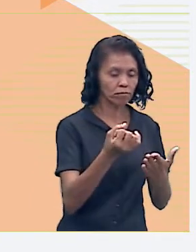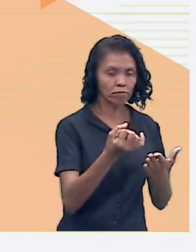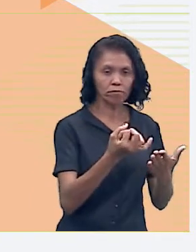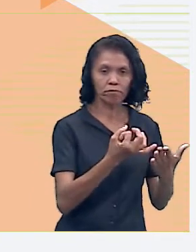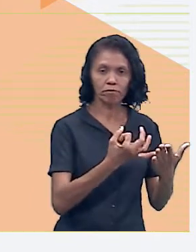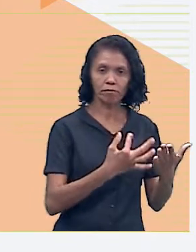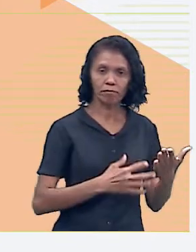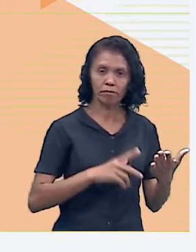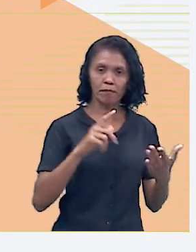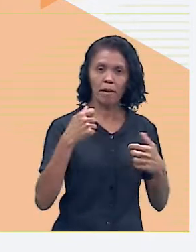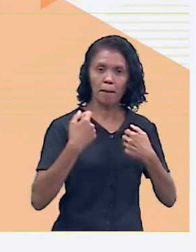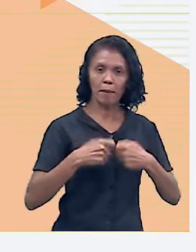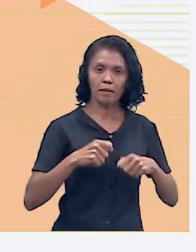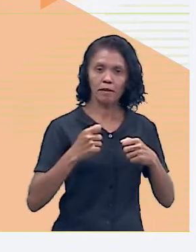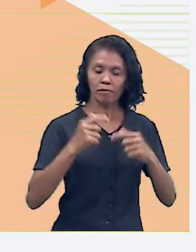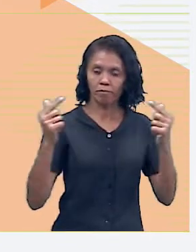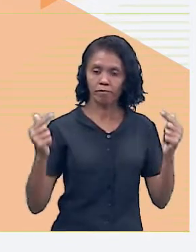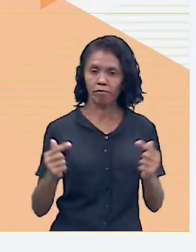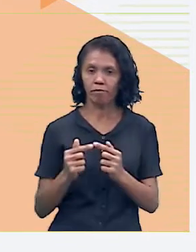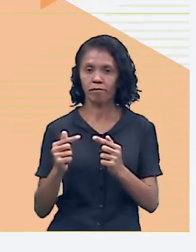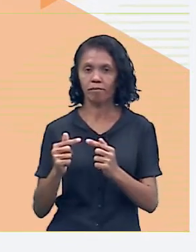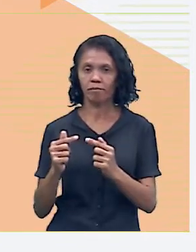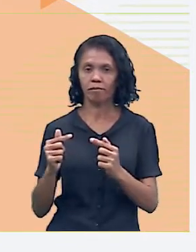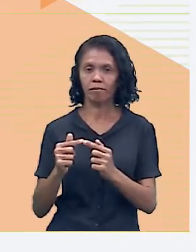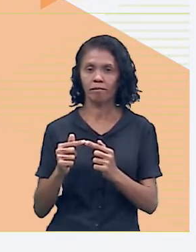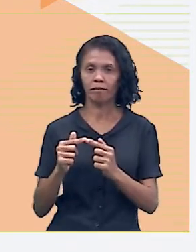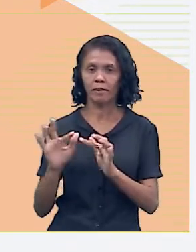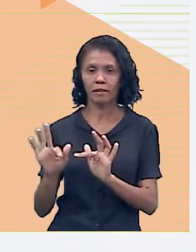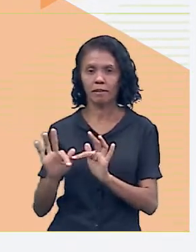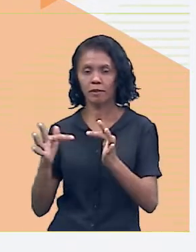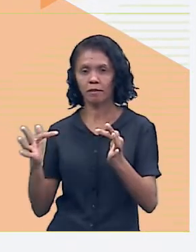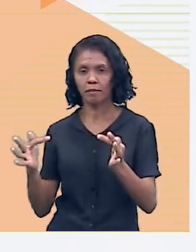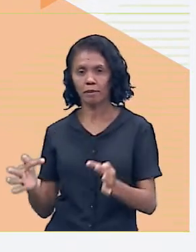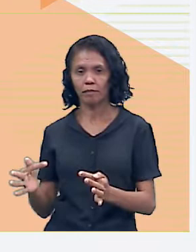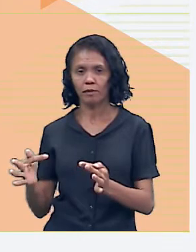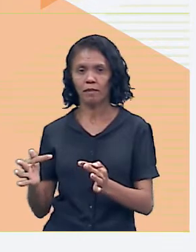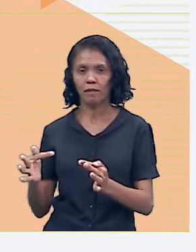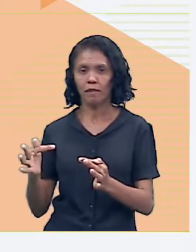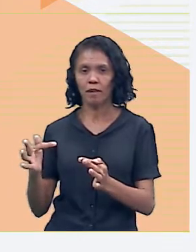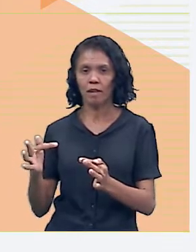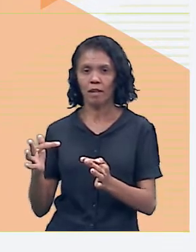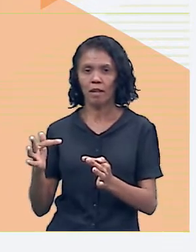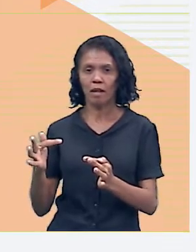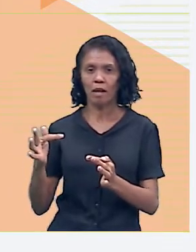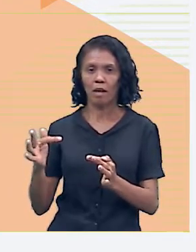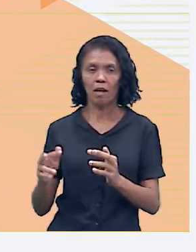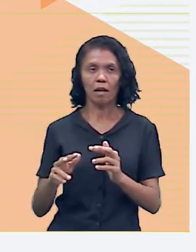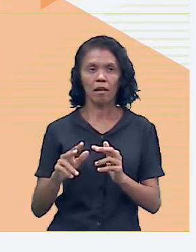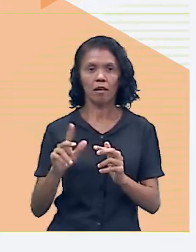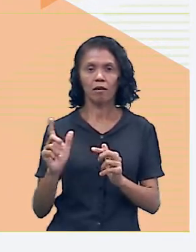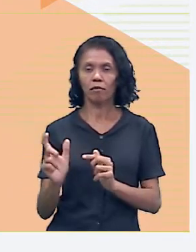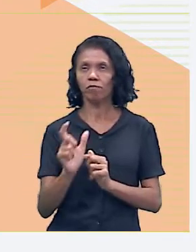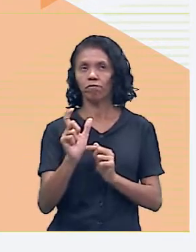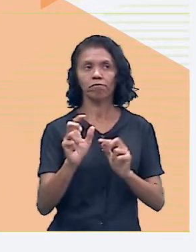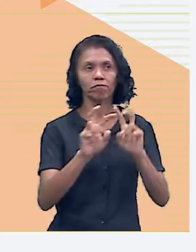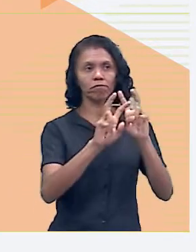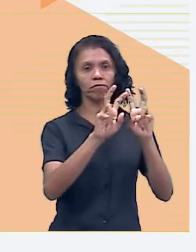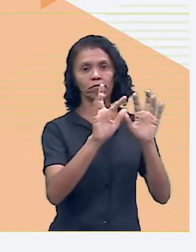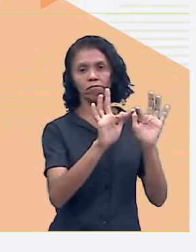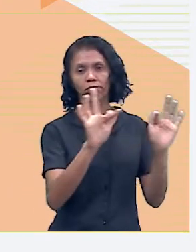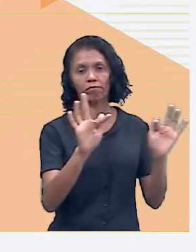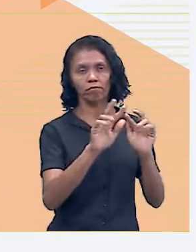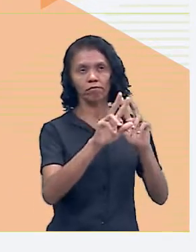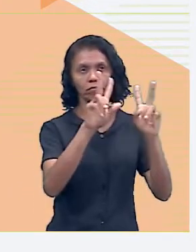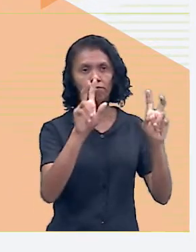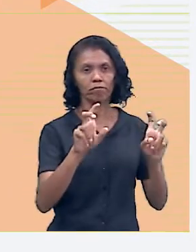repertório só precisa estar associado simples e unicamente a um termo da frase termo o tema que